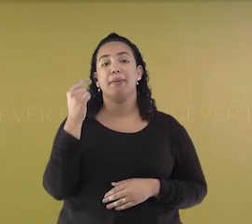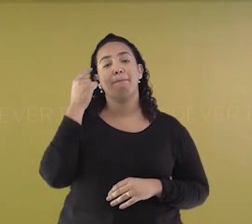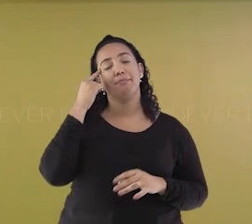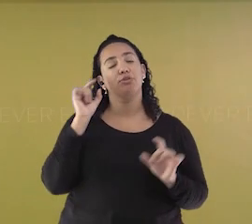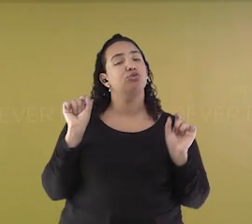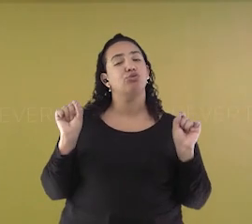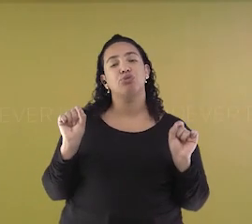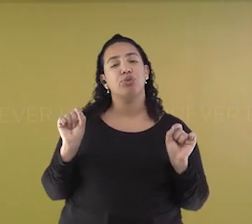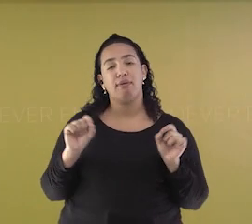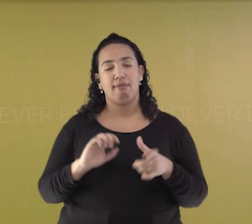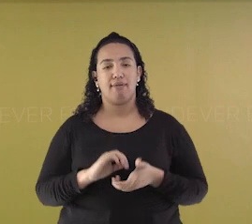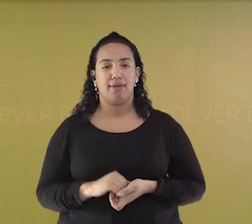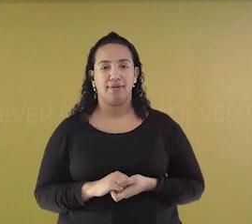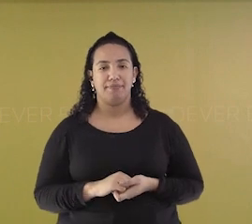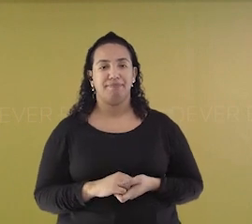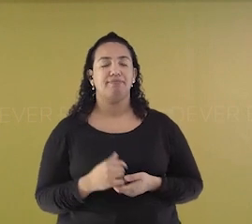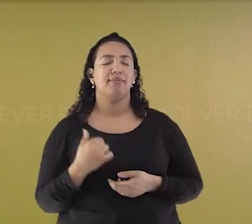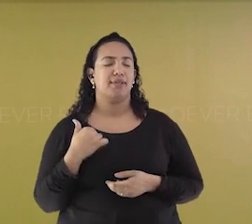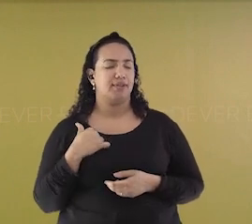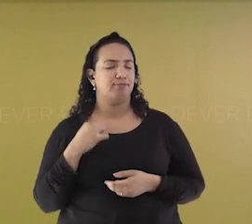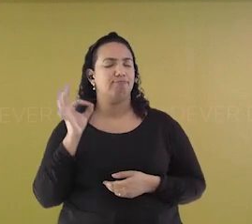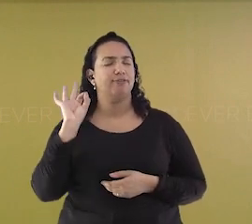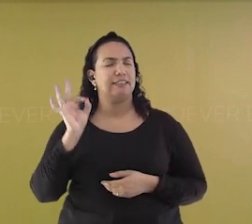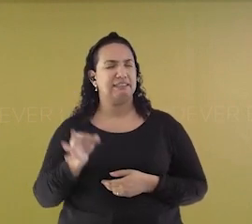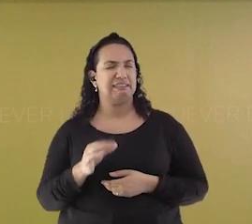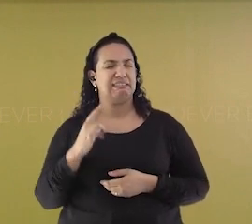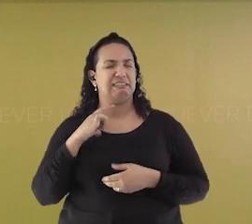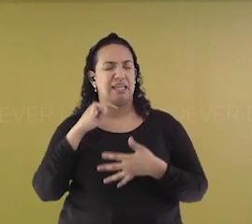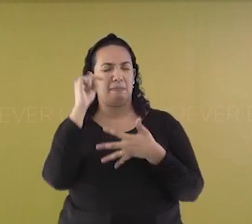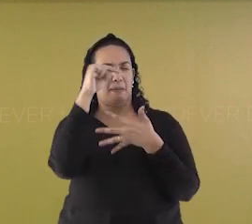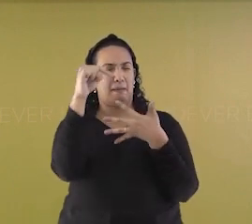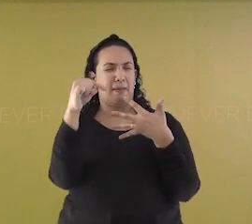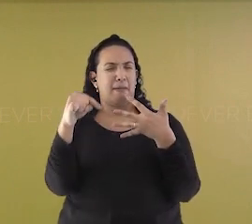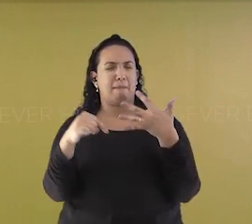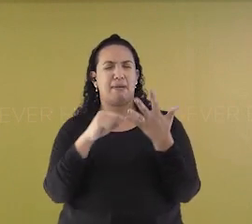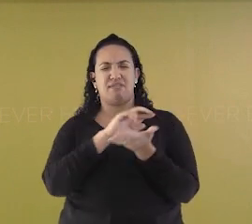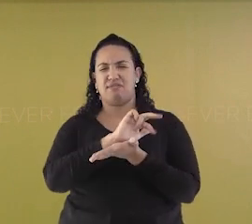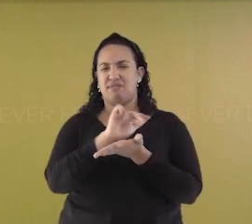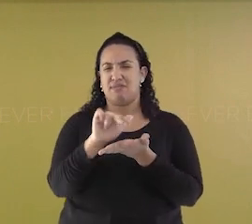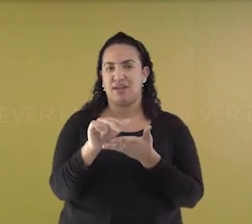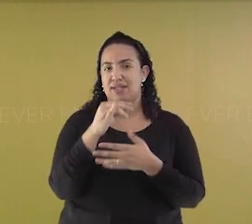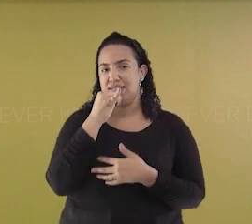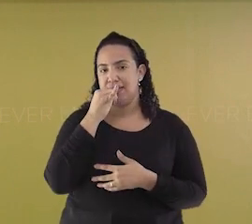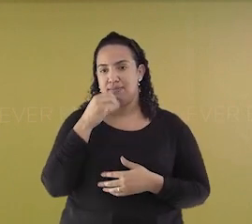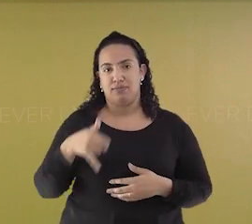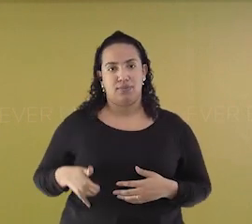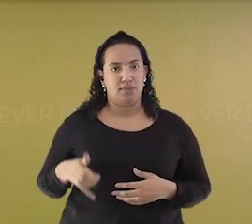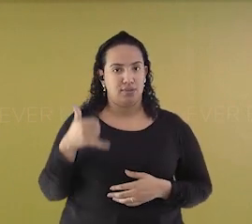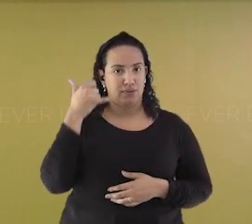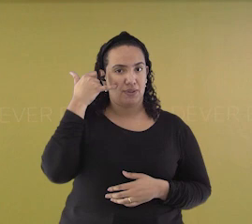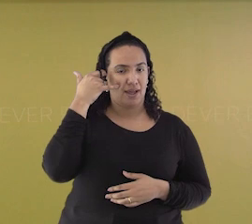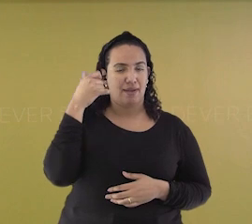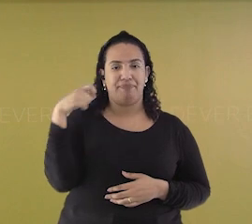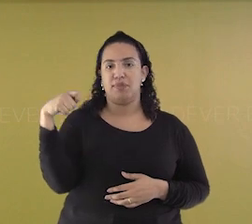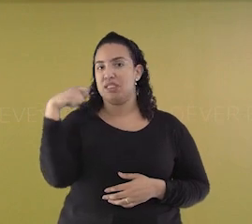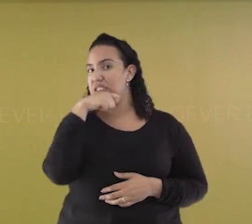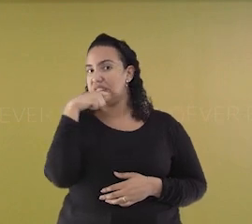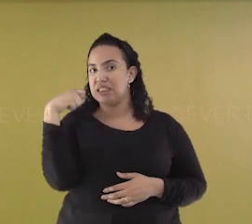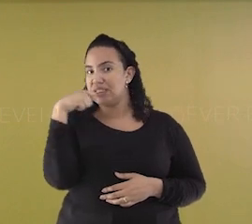Pensou, hein? Tenho certeza que são muitas coisas. Talvez celular, escova de